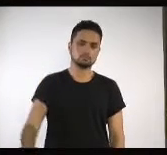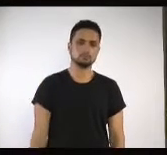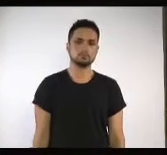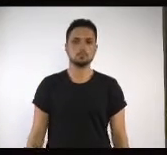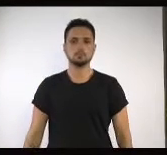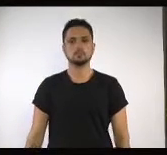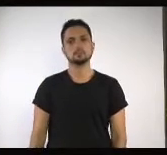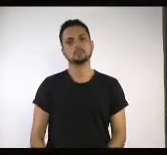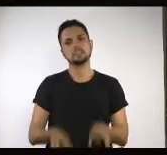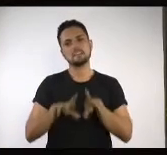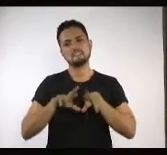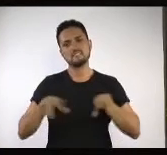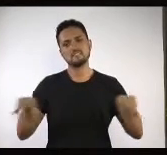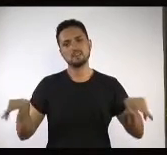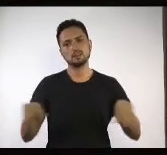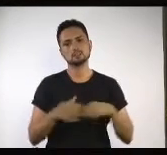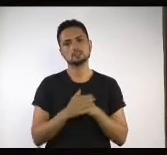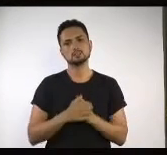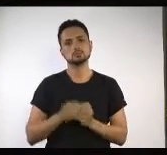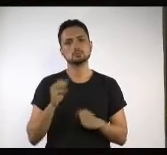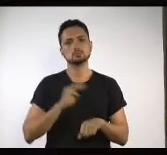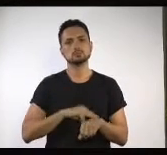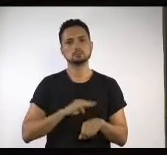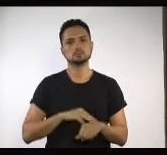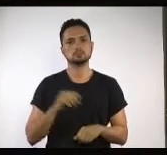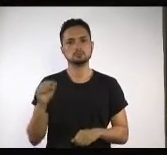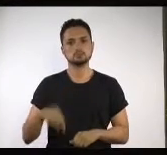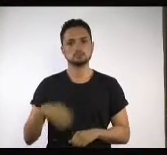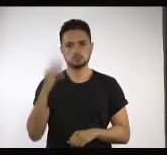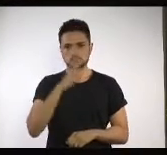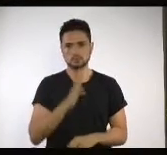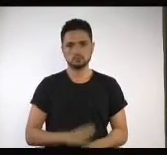em vários momentos, quando no Brasil